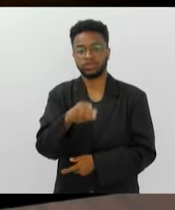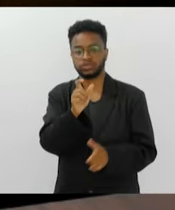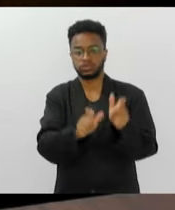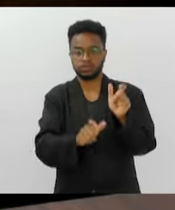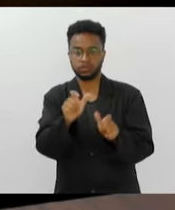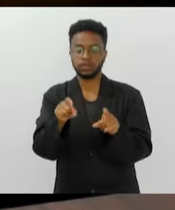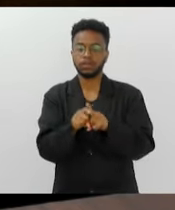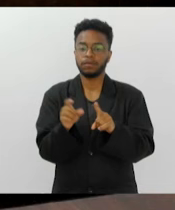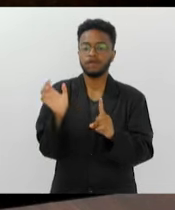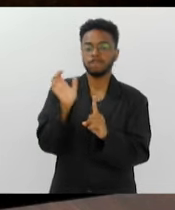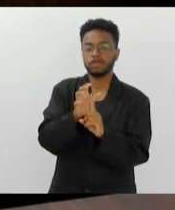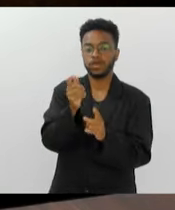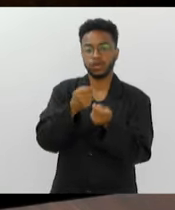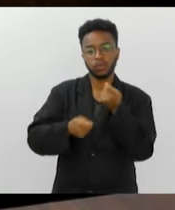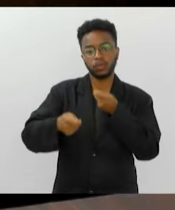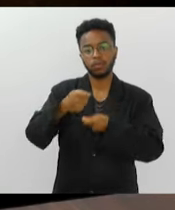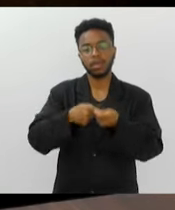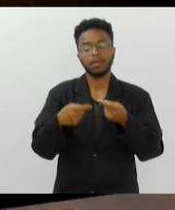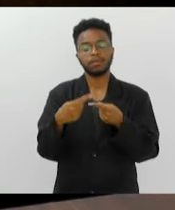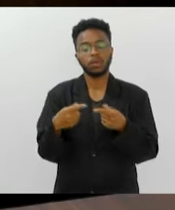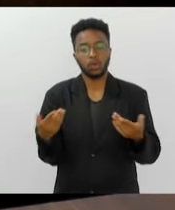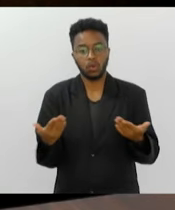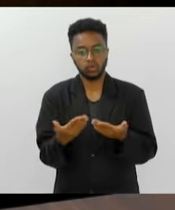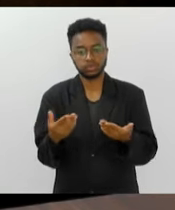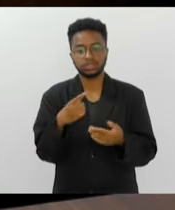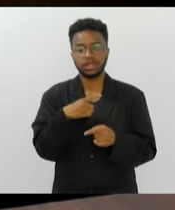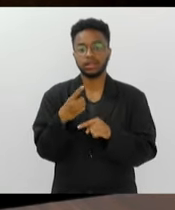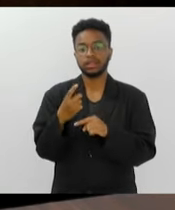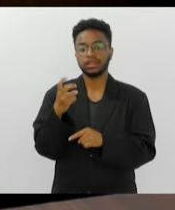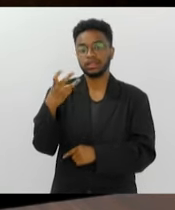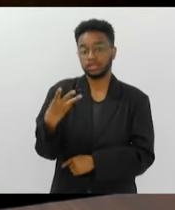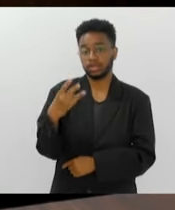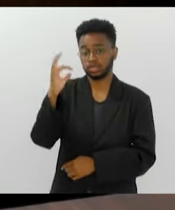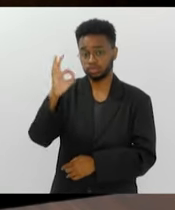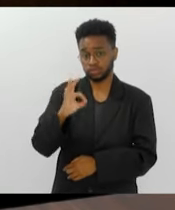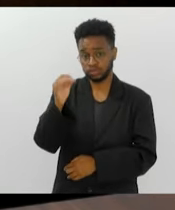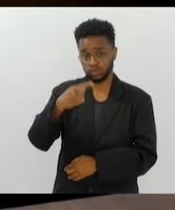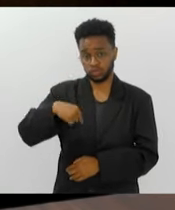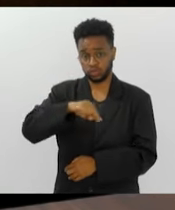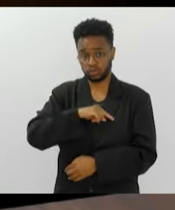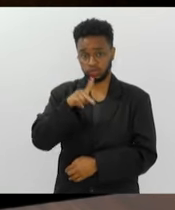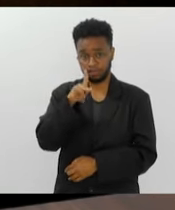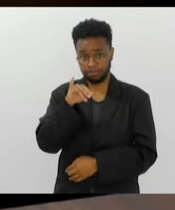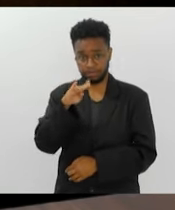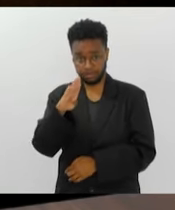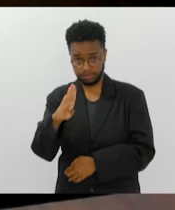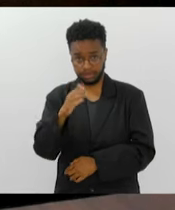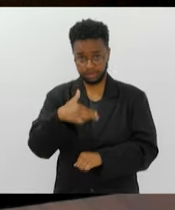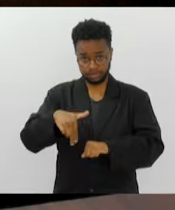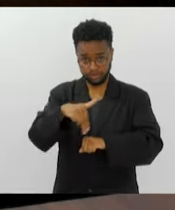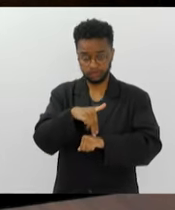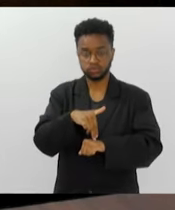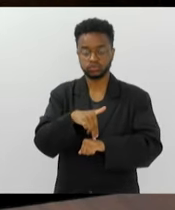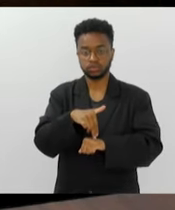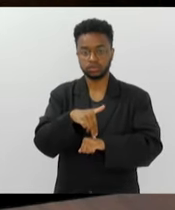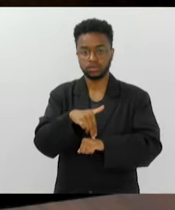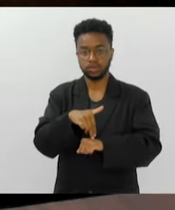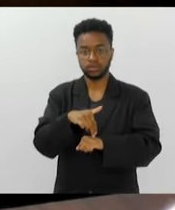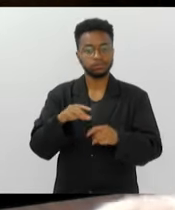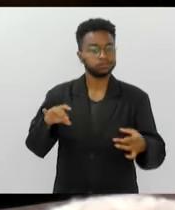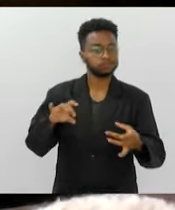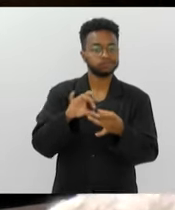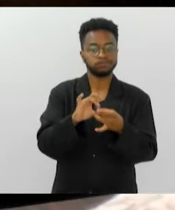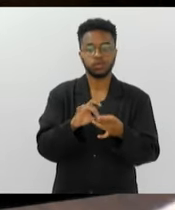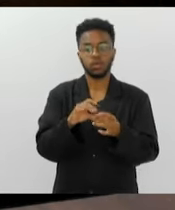a economia hoje pelo menos 3% do nosso PIB do PIB Nacional vem da